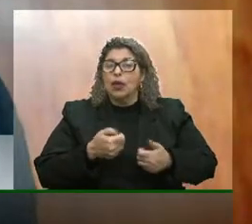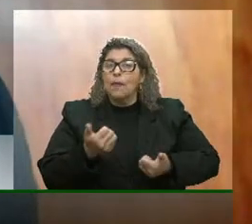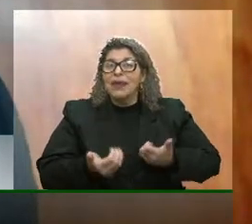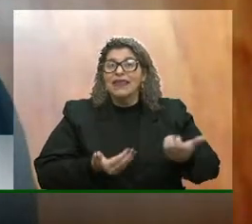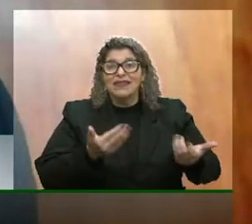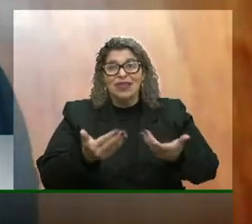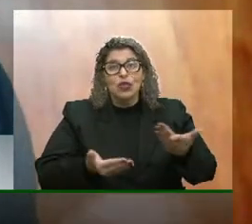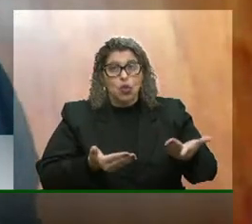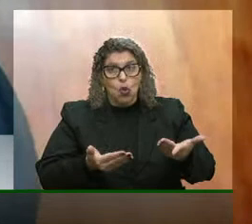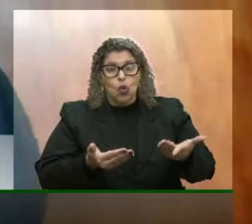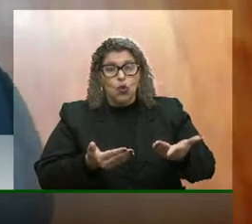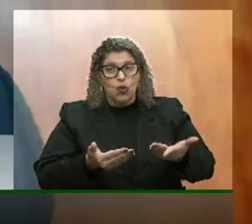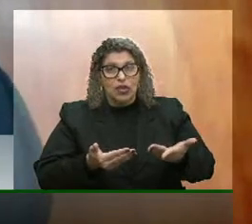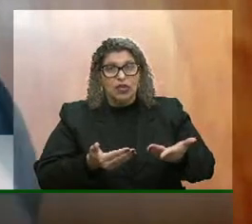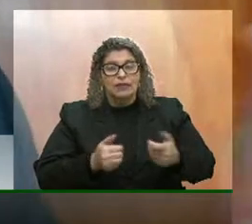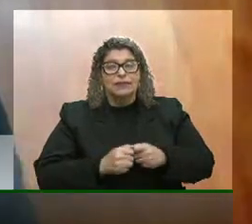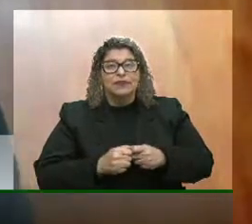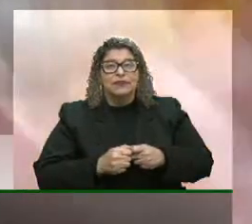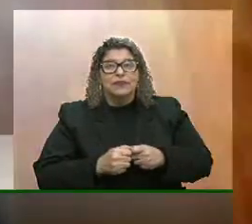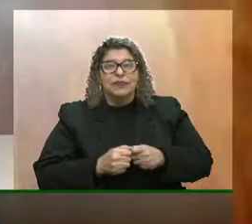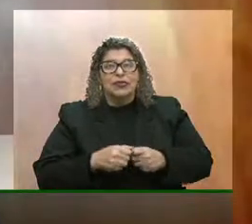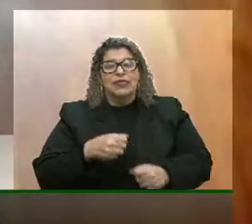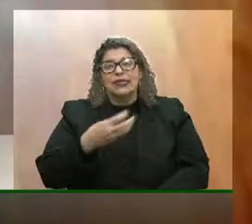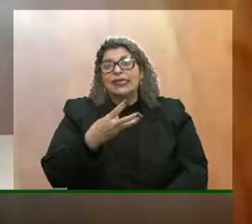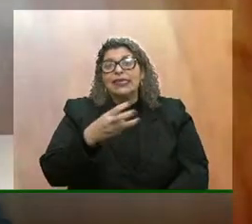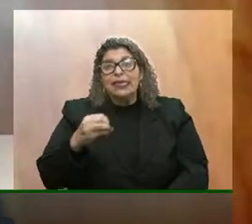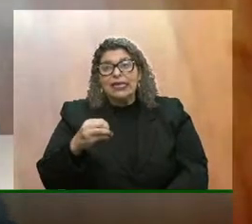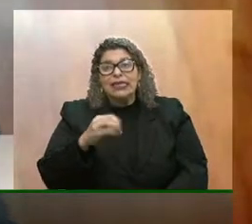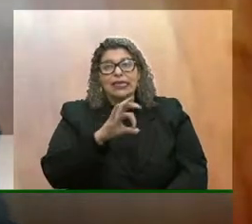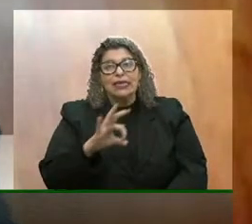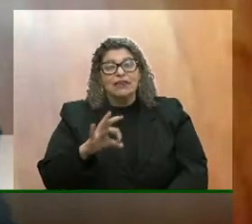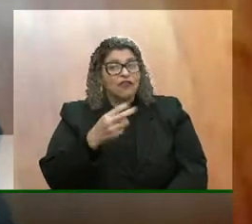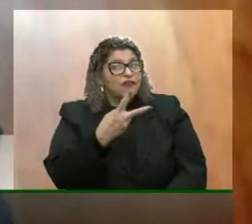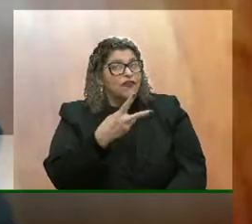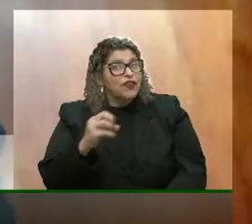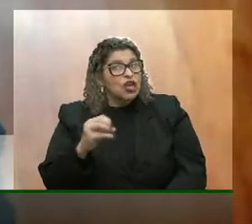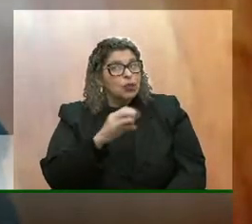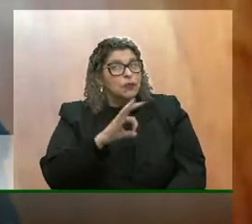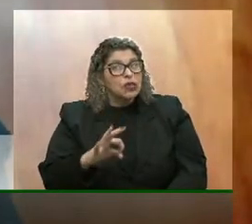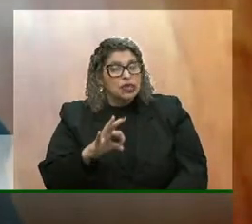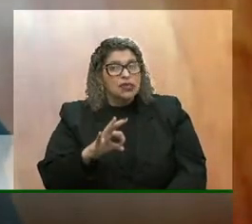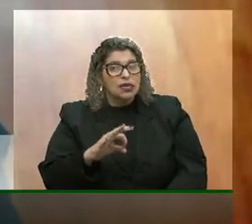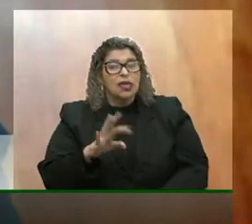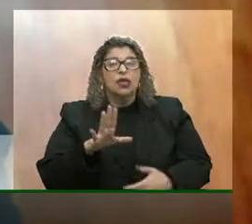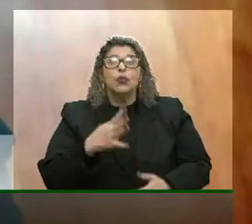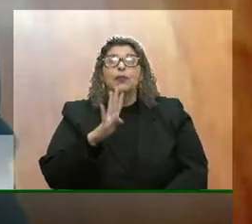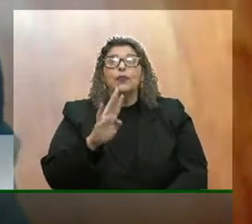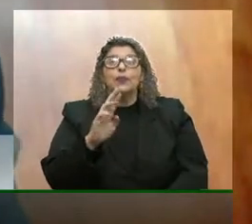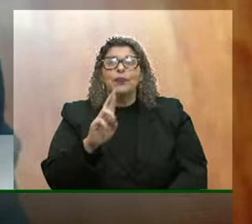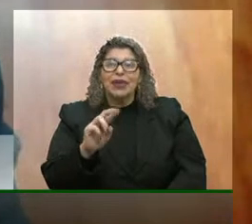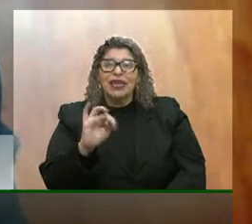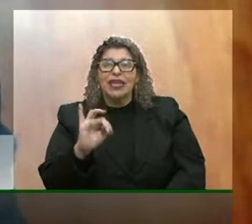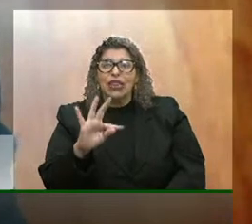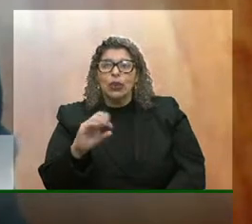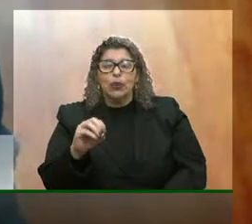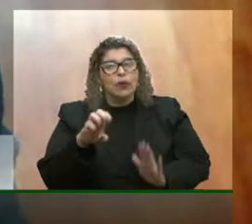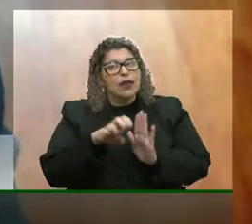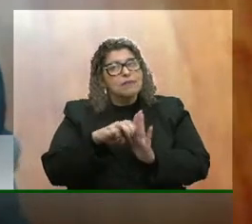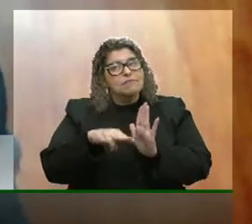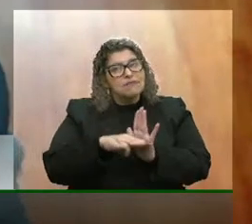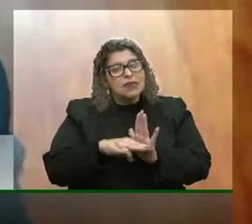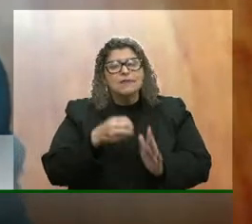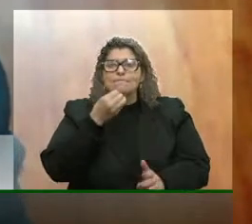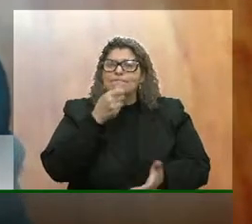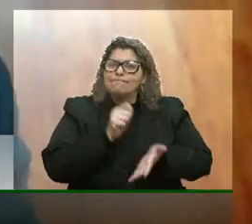serviço deveria receber. Ele está dizendo que deve ser 20, ser 30. Então, eu quero dizer, deputado Brito, que eu subscrevi essa emenda com muito